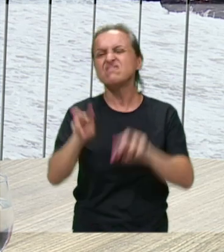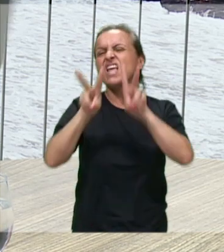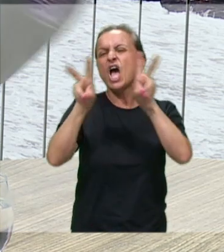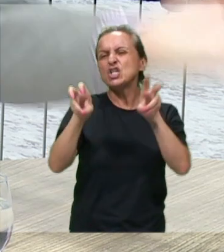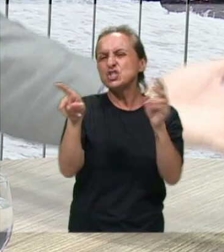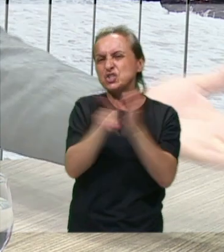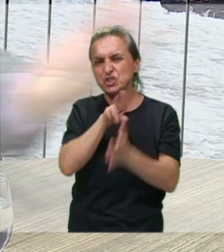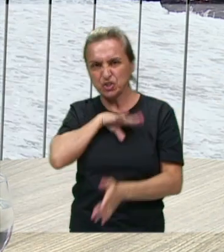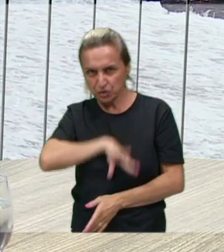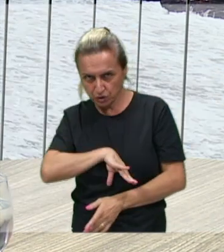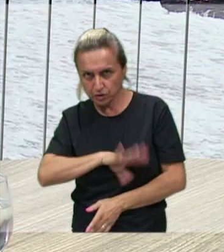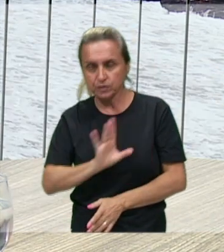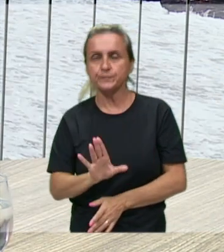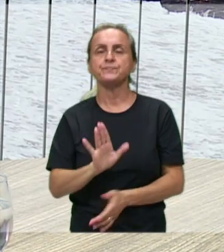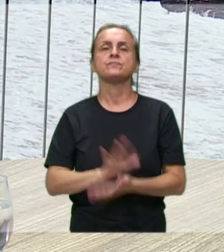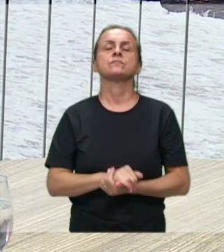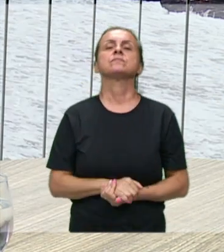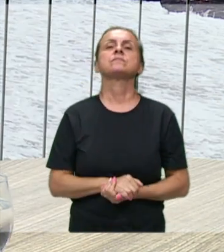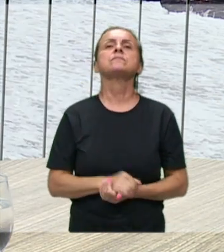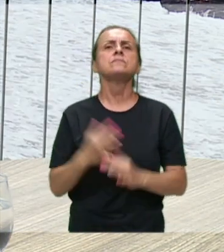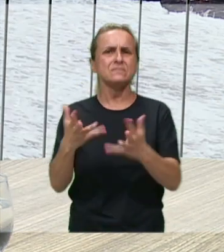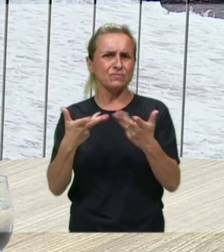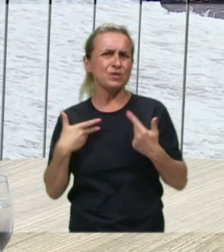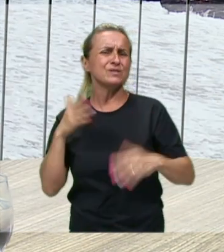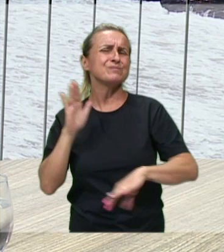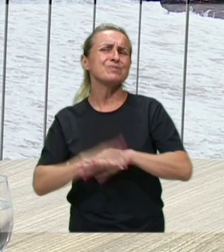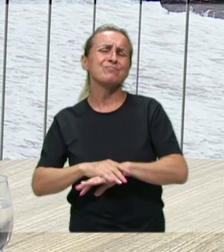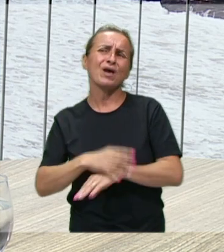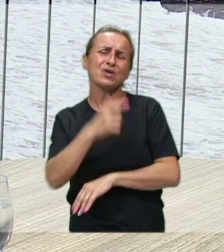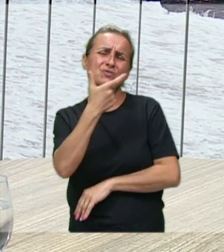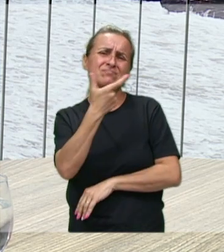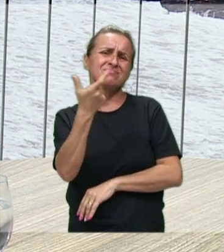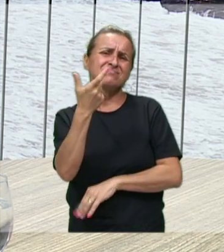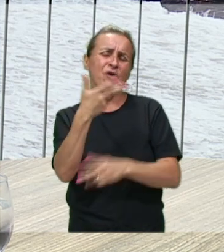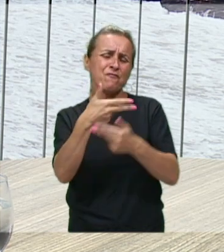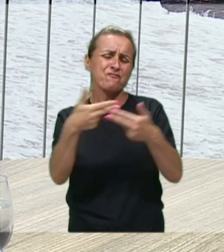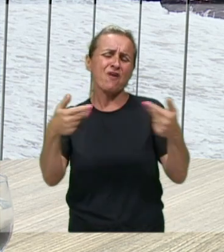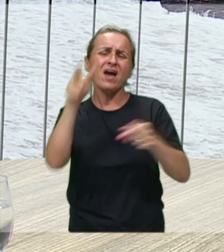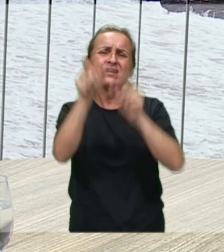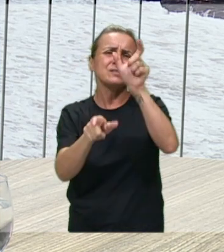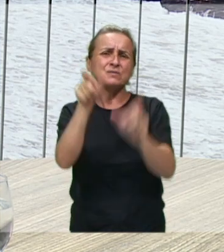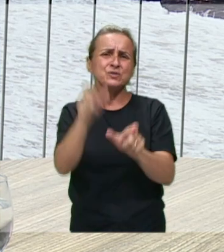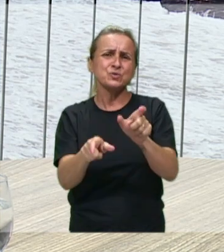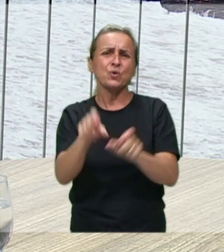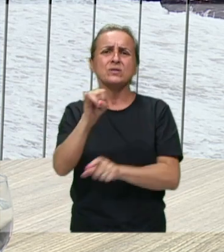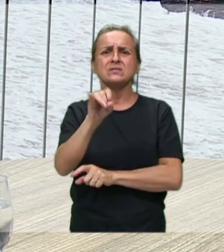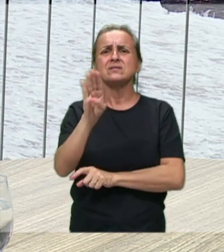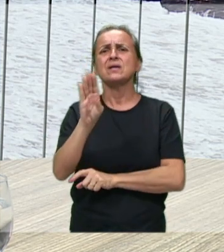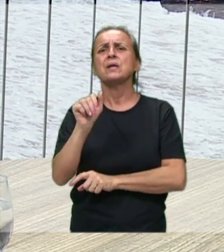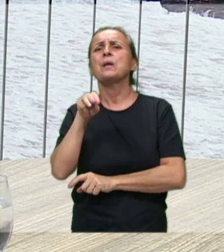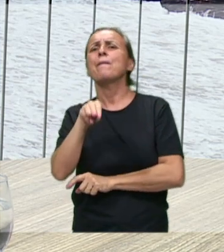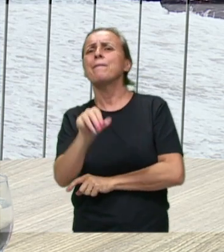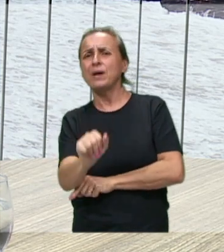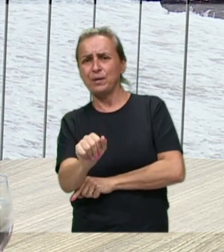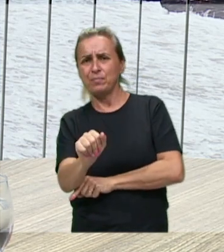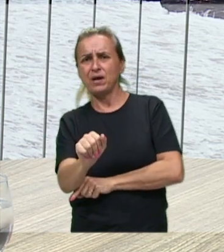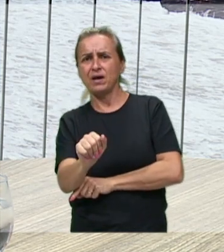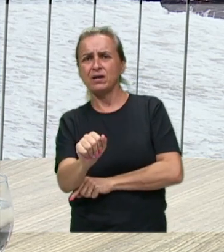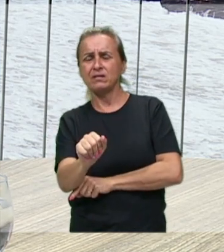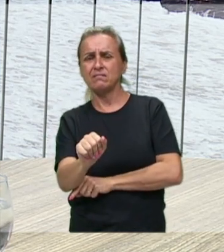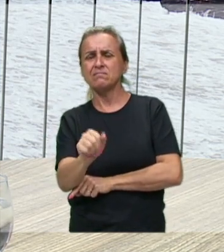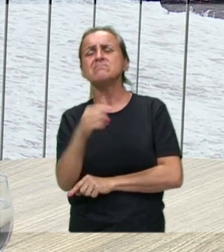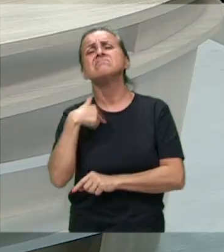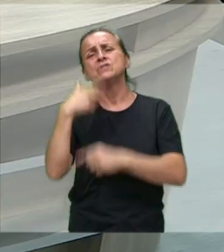ali, ambientais, de IBAMA, explicando para eles como é que funciona. Não é porque eu não quero que faça o que é real, que muitos não